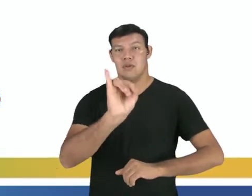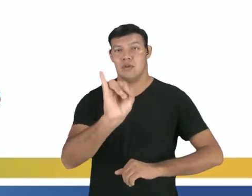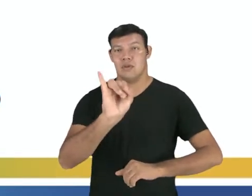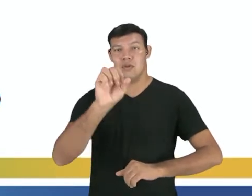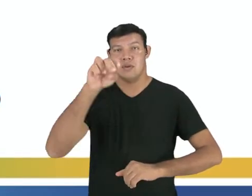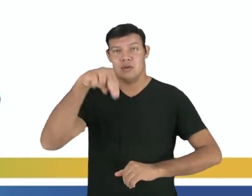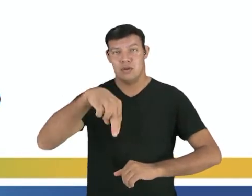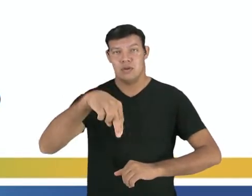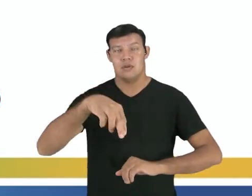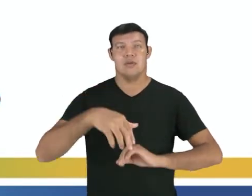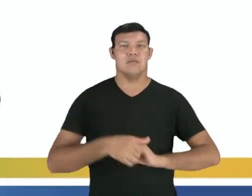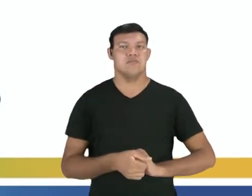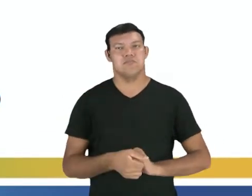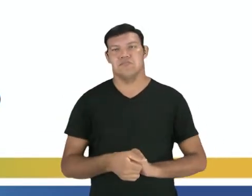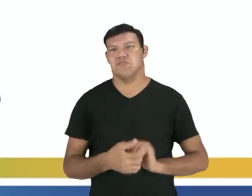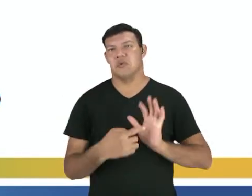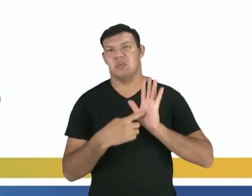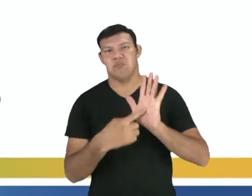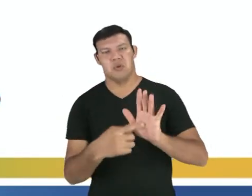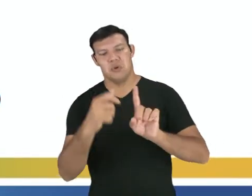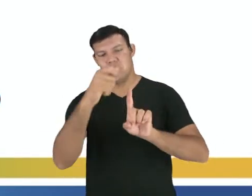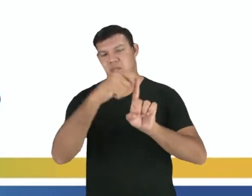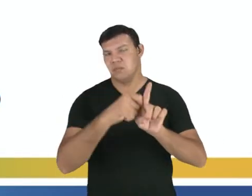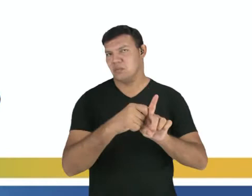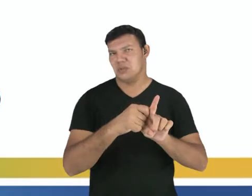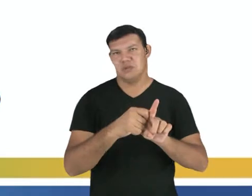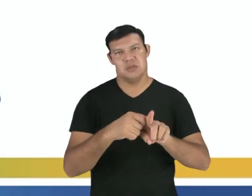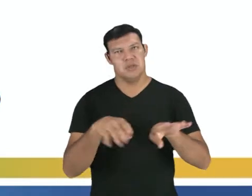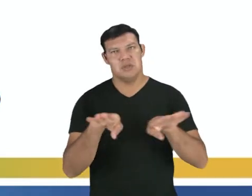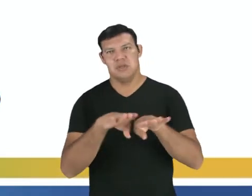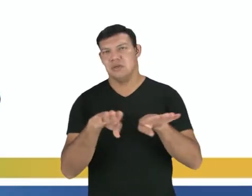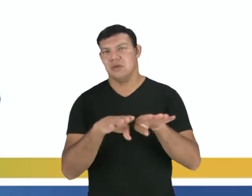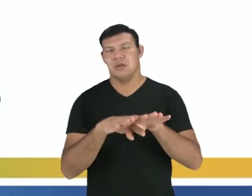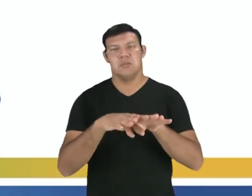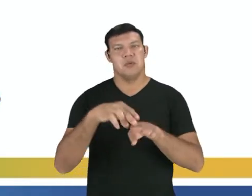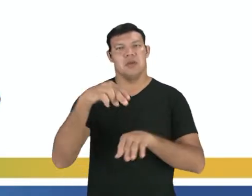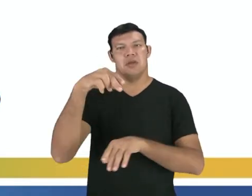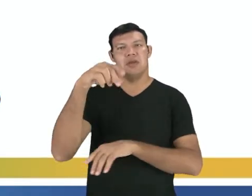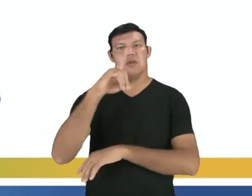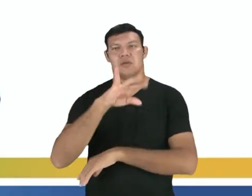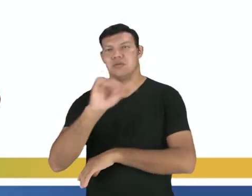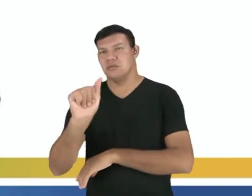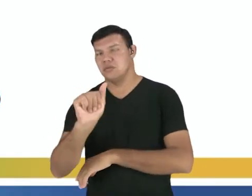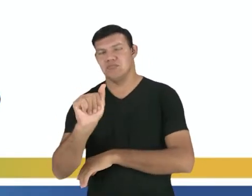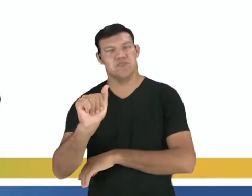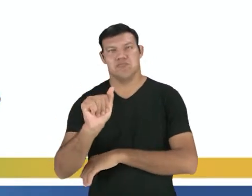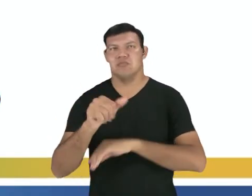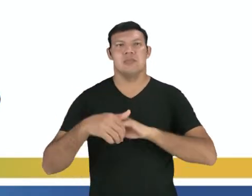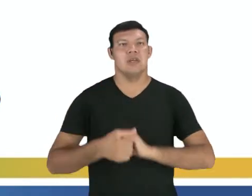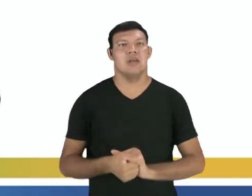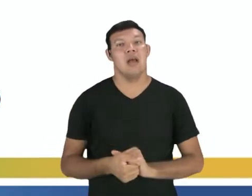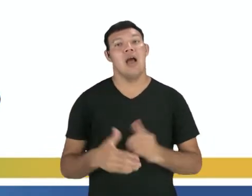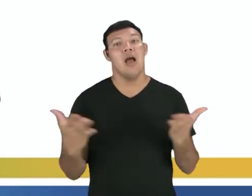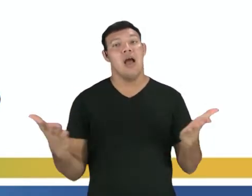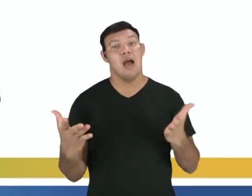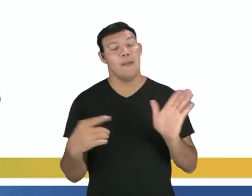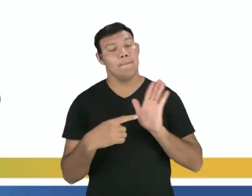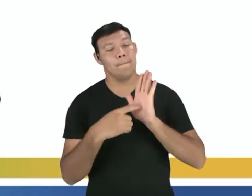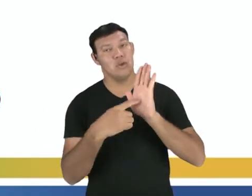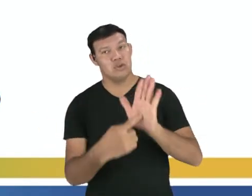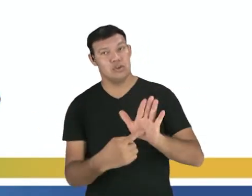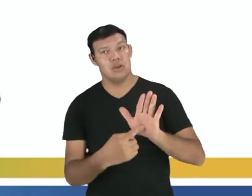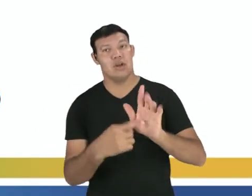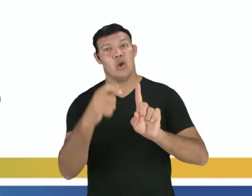do ano não está indicado o mês nem o dia e aí se eu quero indicar o mês Apenas